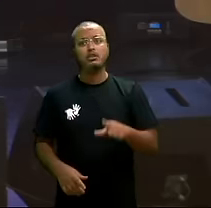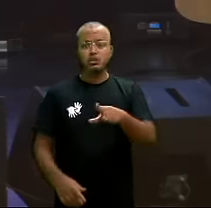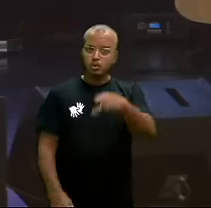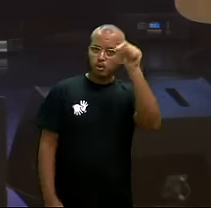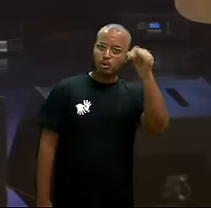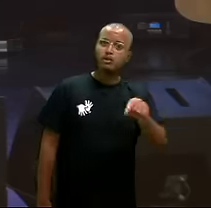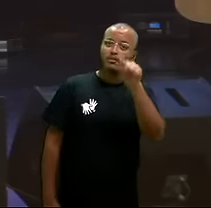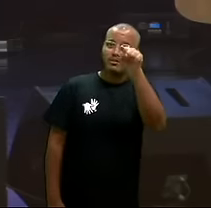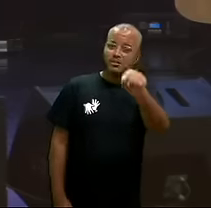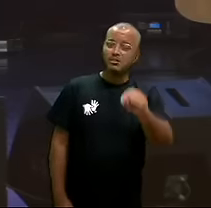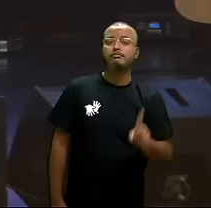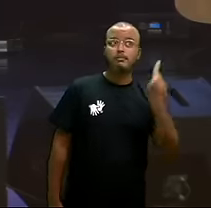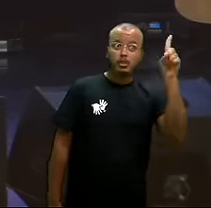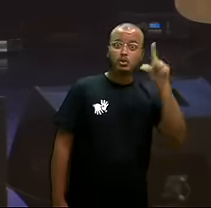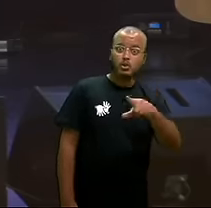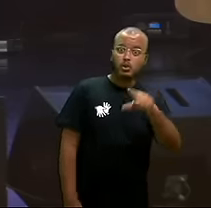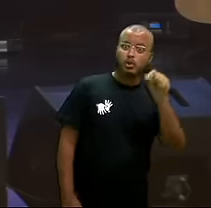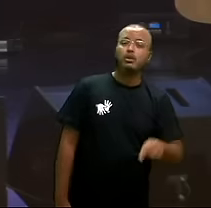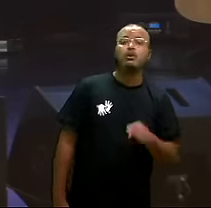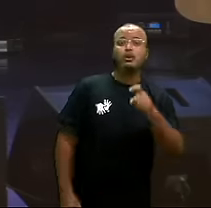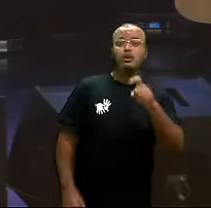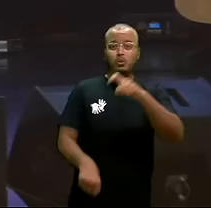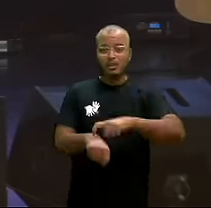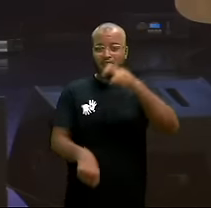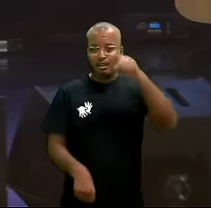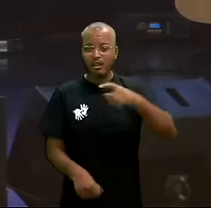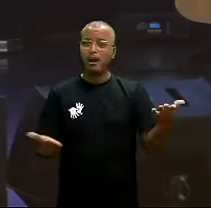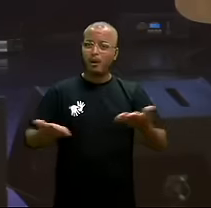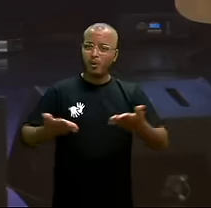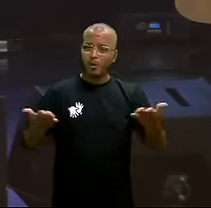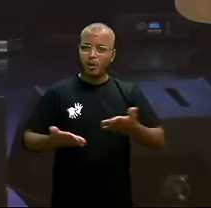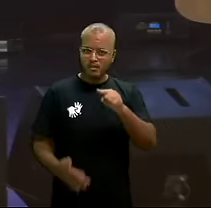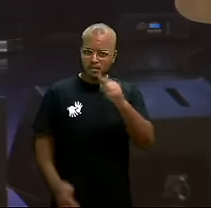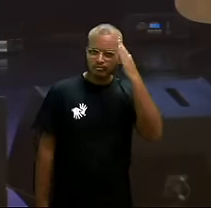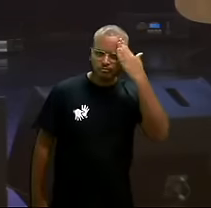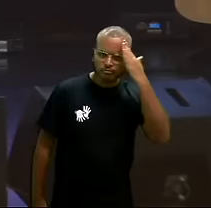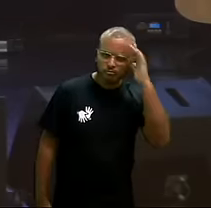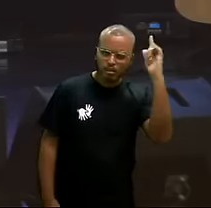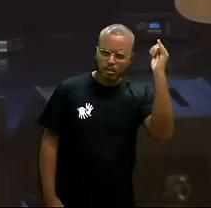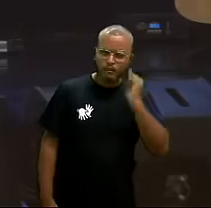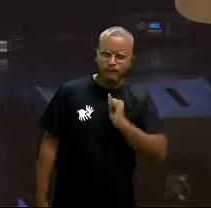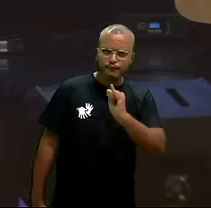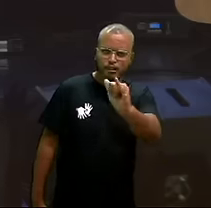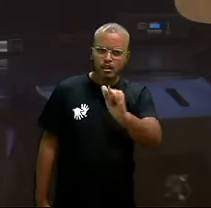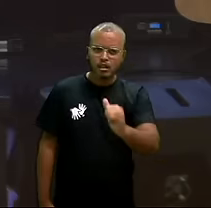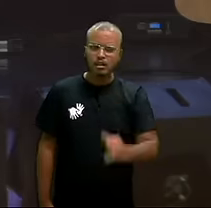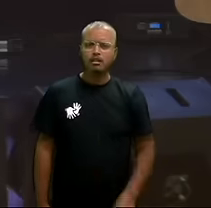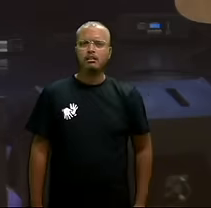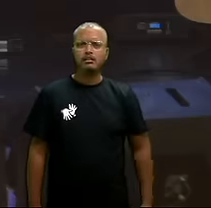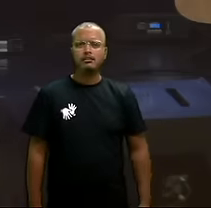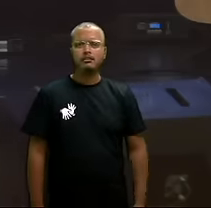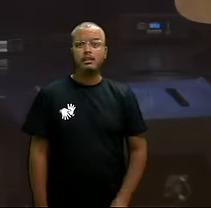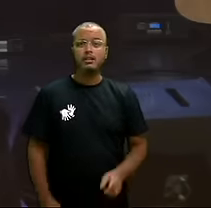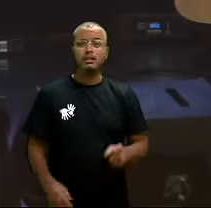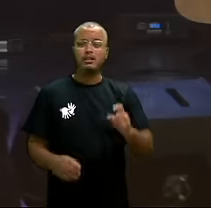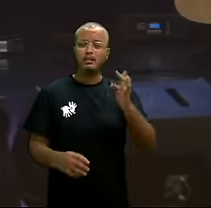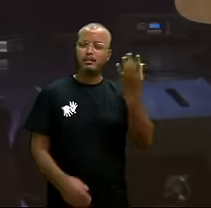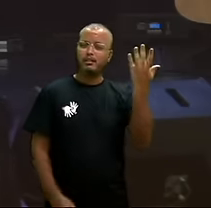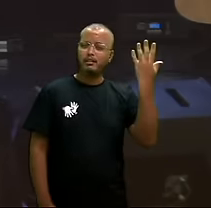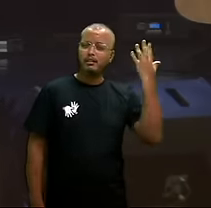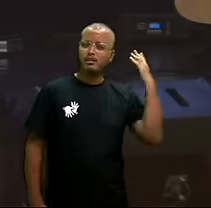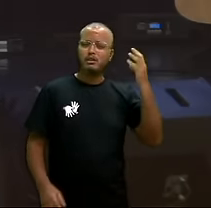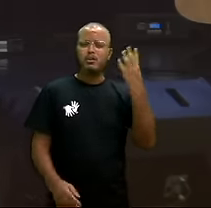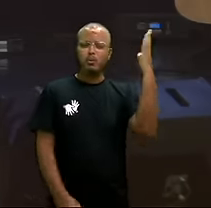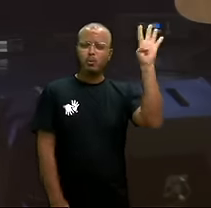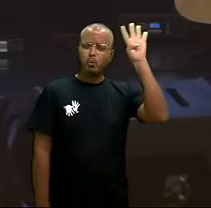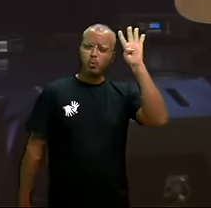Eu escolhi você para esse tempo, para essa hora. É agora. Quem entendeu o que Deus está falando nessa conferência desde quarta-feira? É com você que eu vou fazer. É